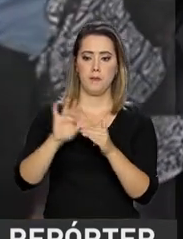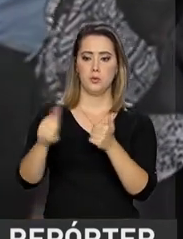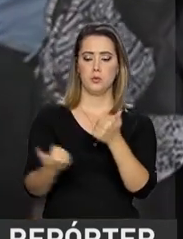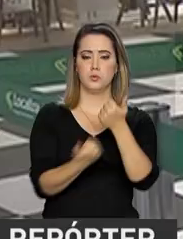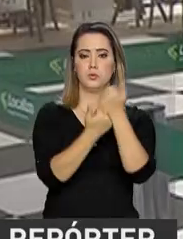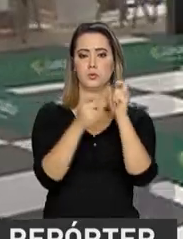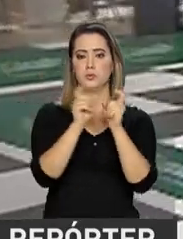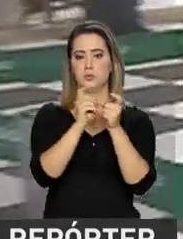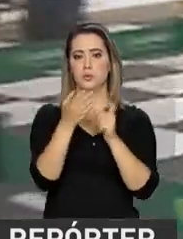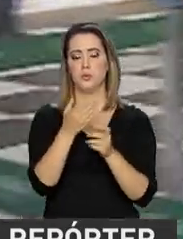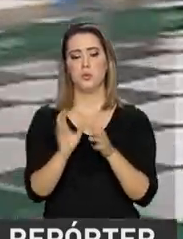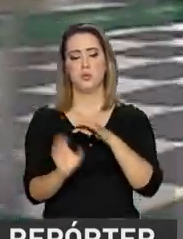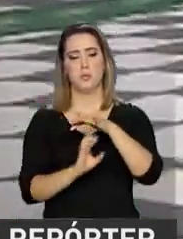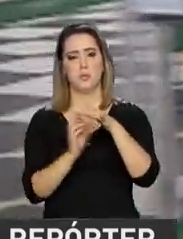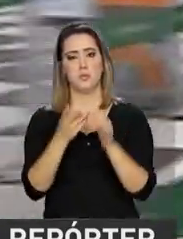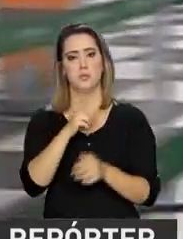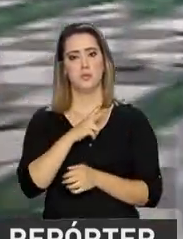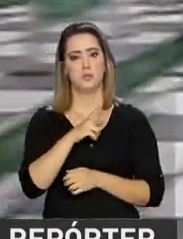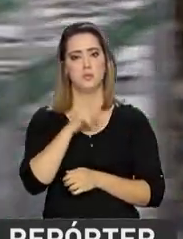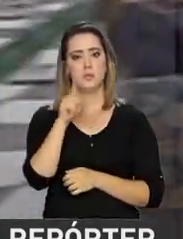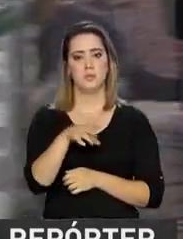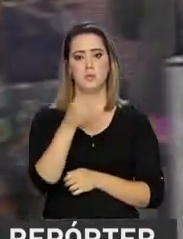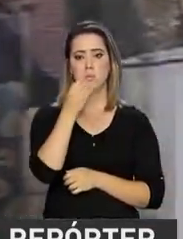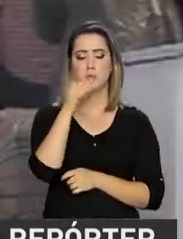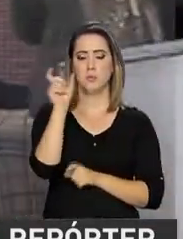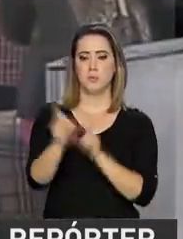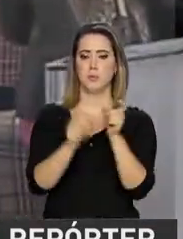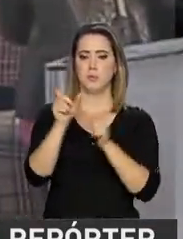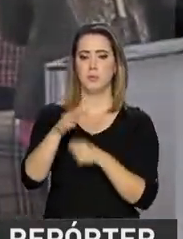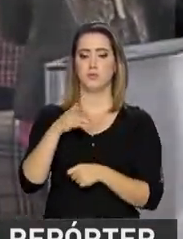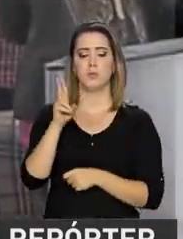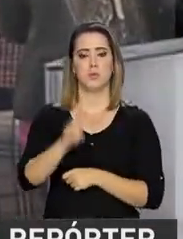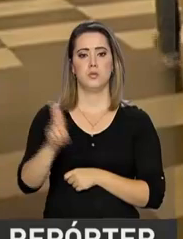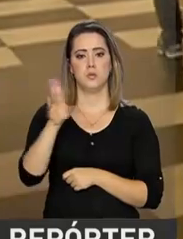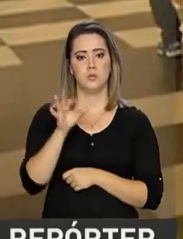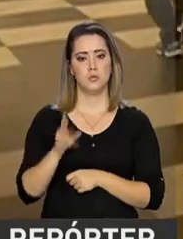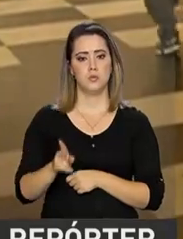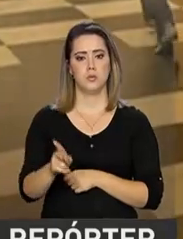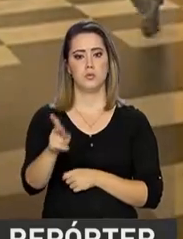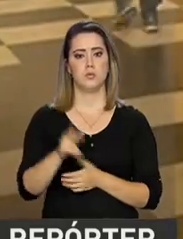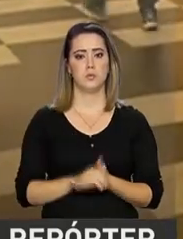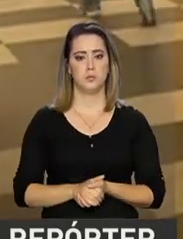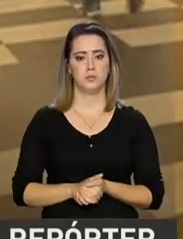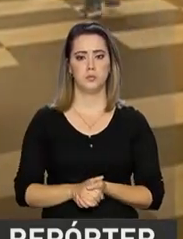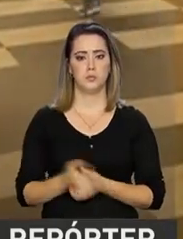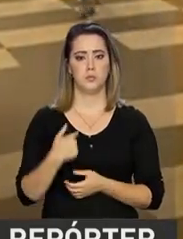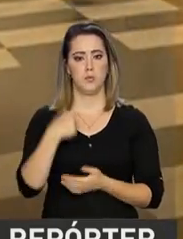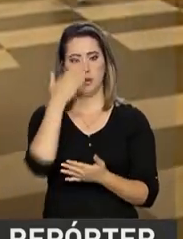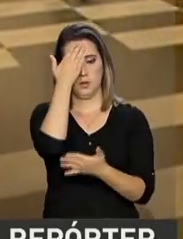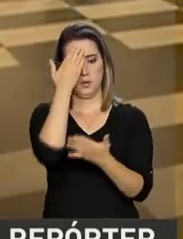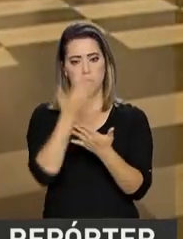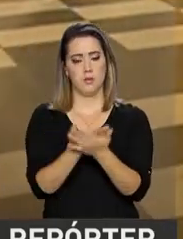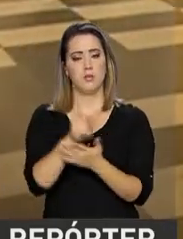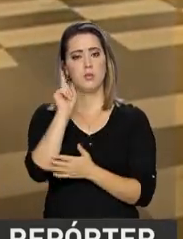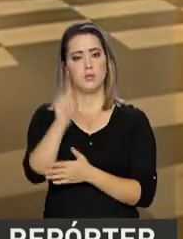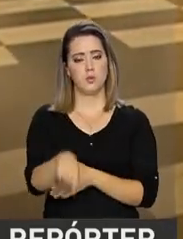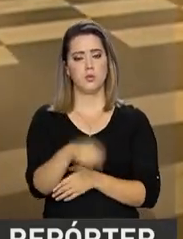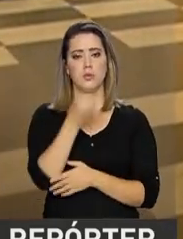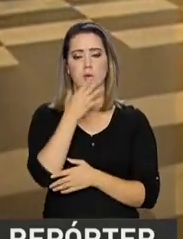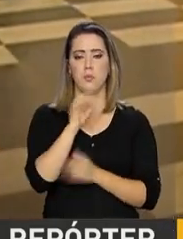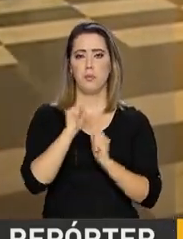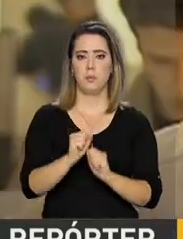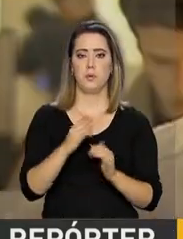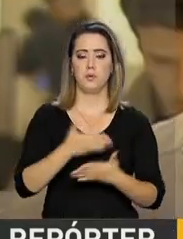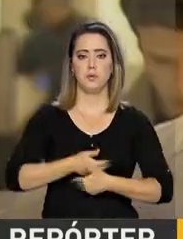terminal para a iniciativa privada agrada que utiliza o aeroporto com freqüência eu acredito que possa ser bom que possa melhorar um